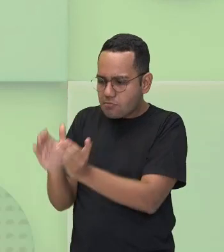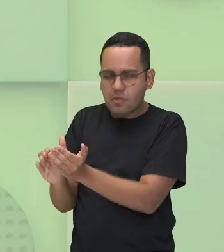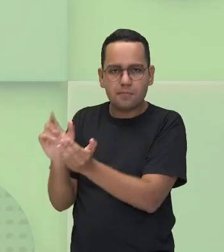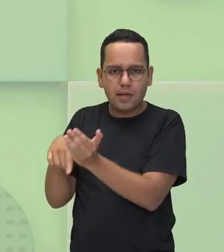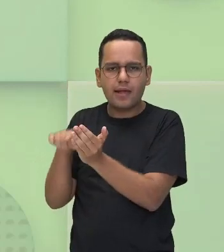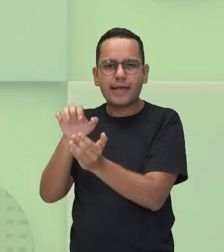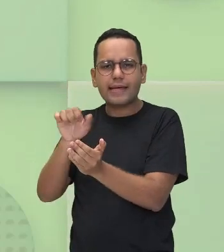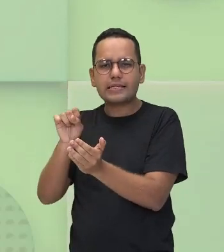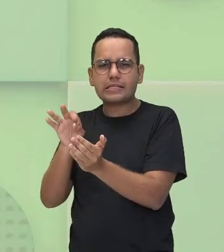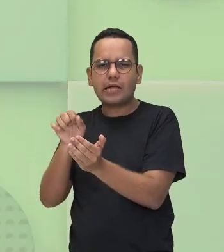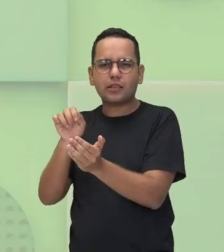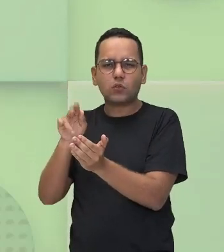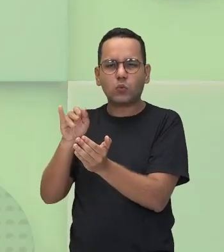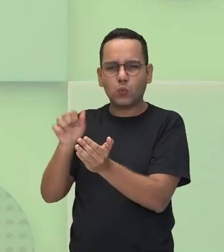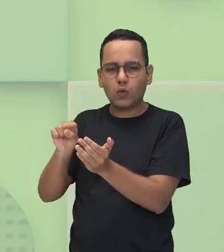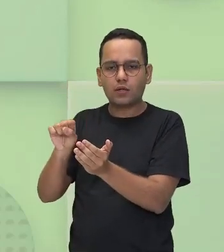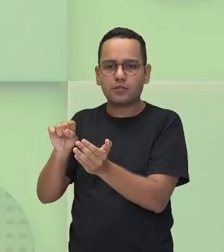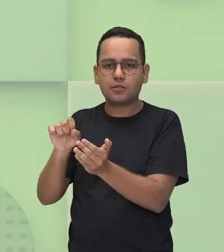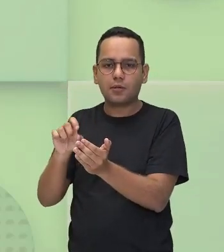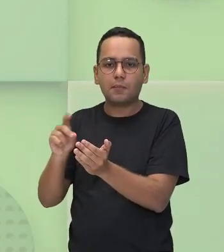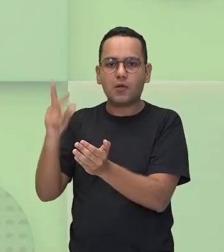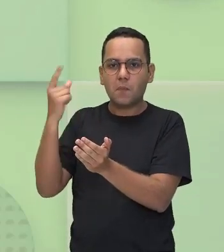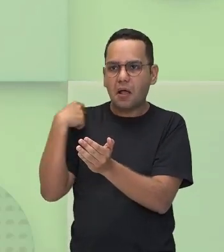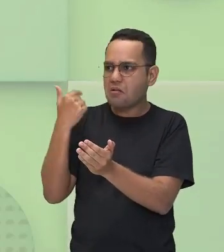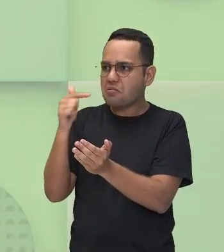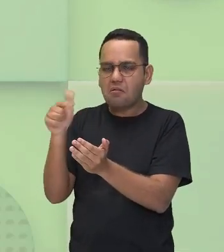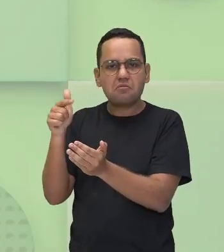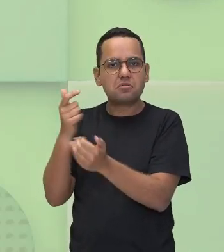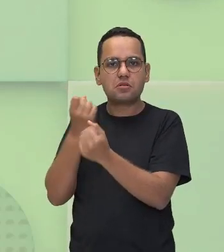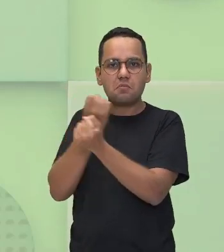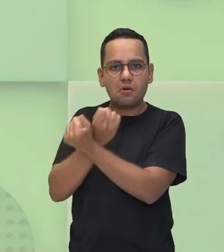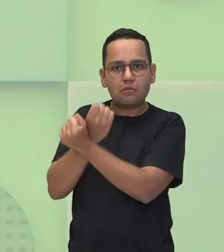tinha nenhuma proteção